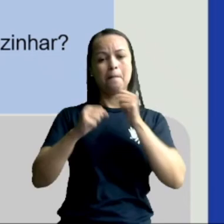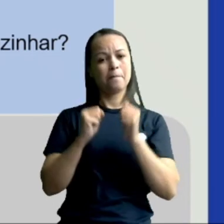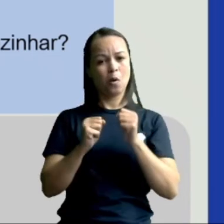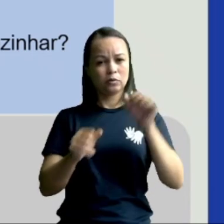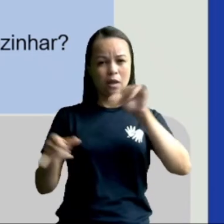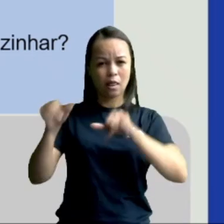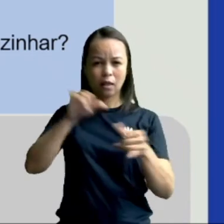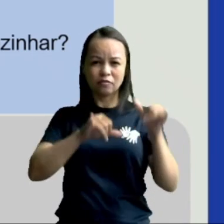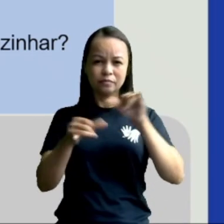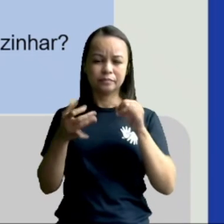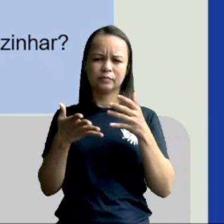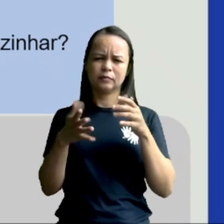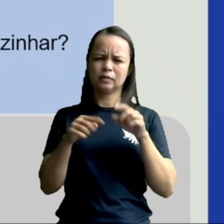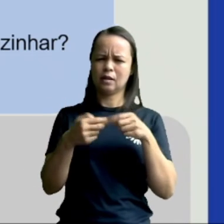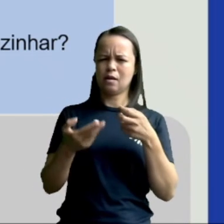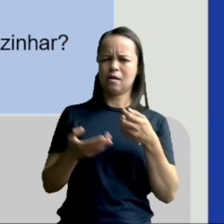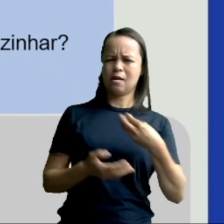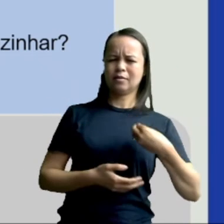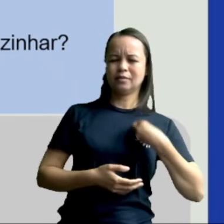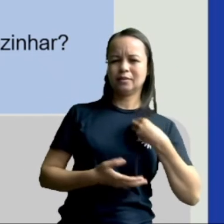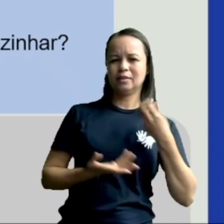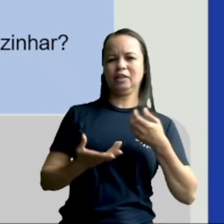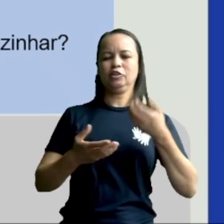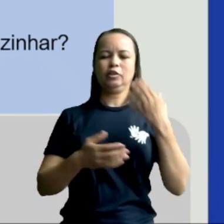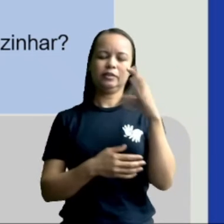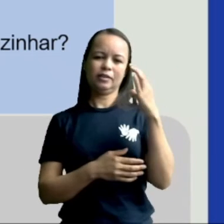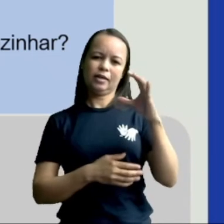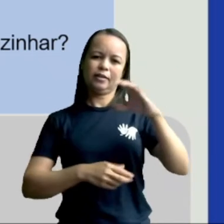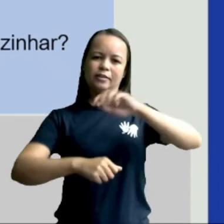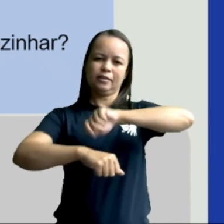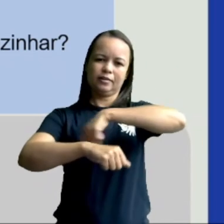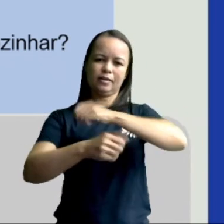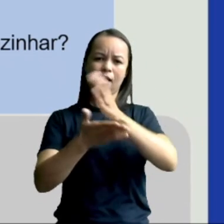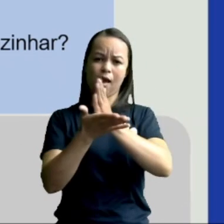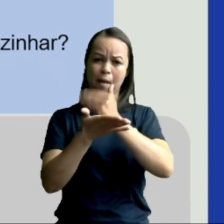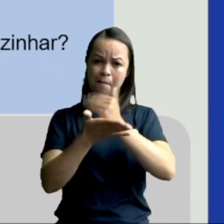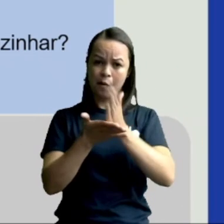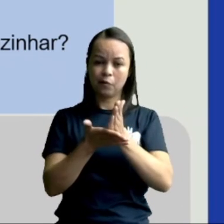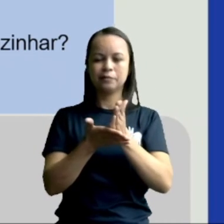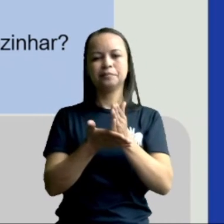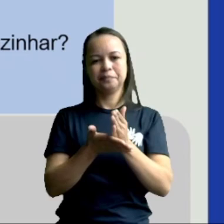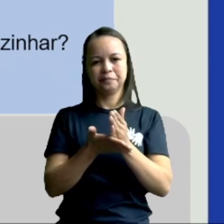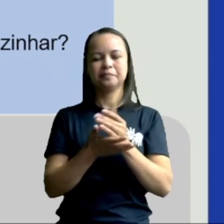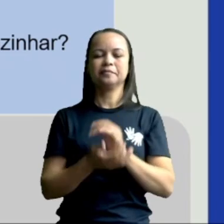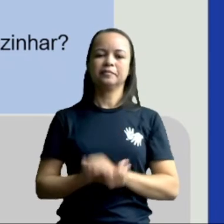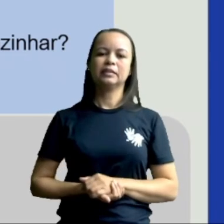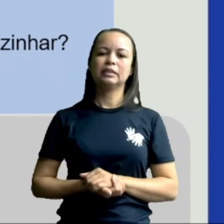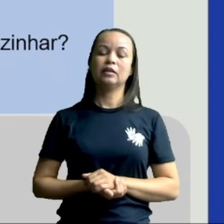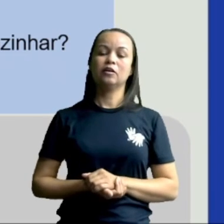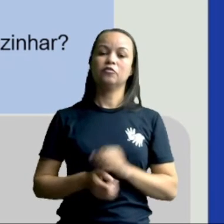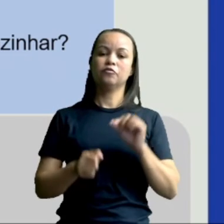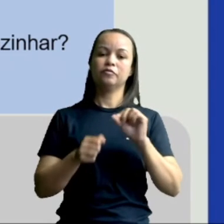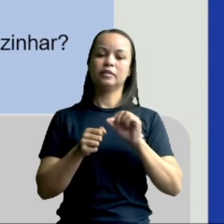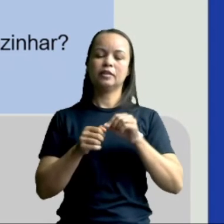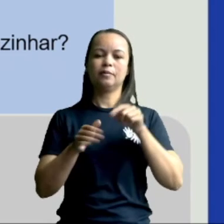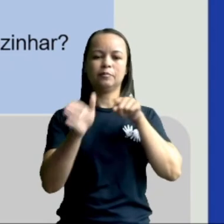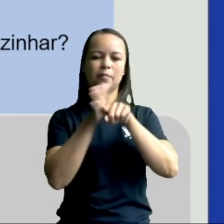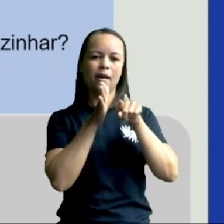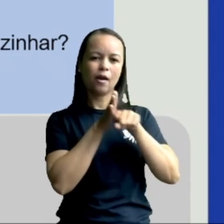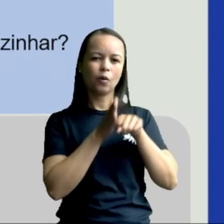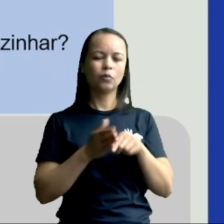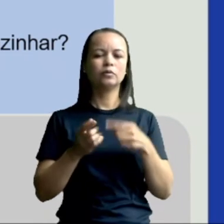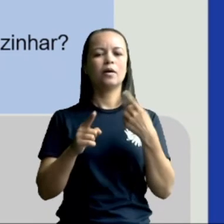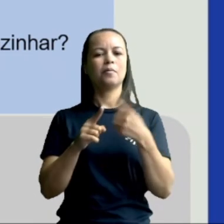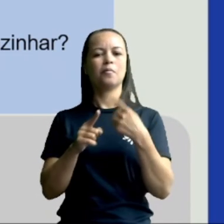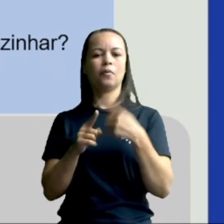Nós vimos que existe ciência na receita do bolo, Fizemos algumas perguntas como por que